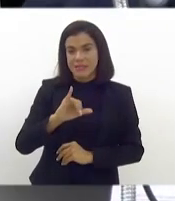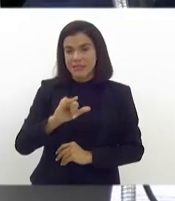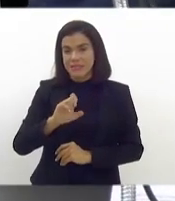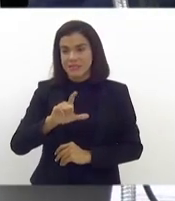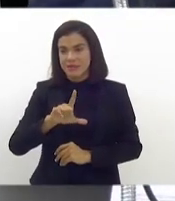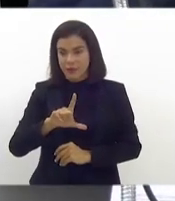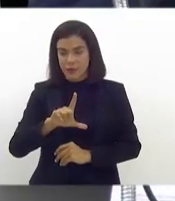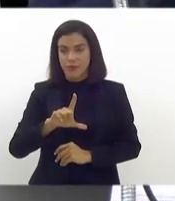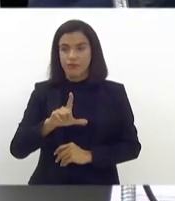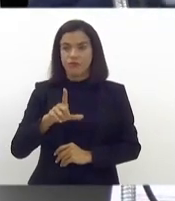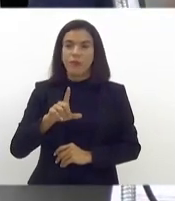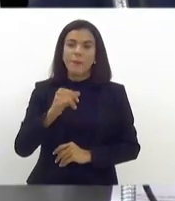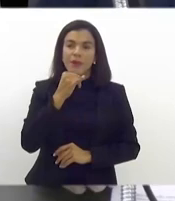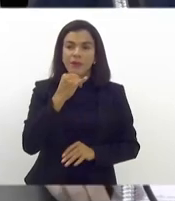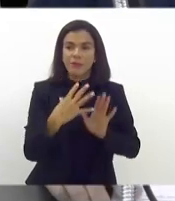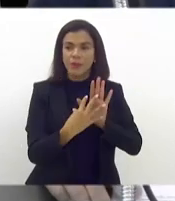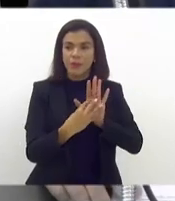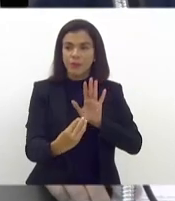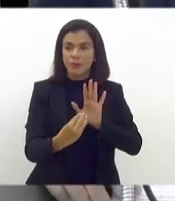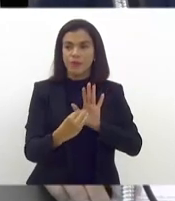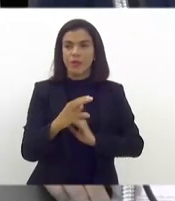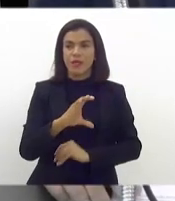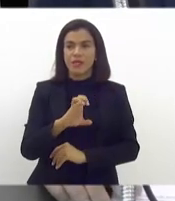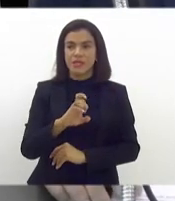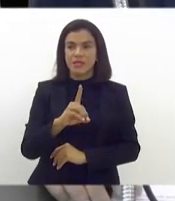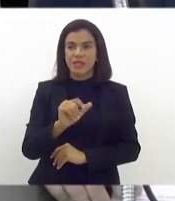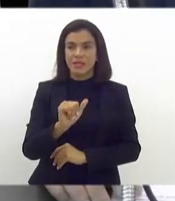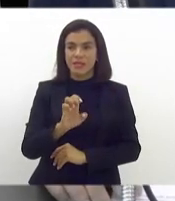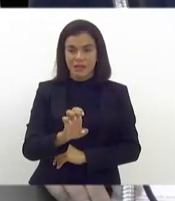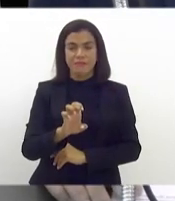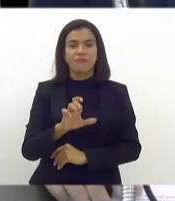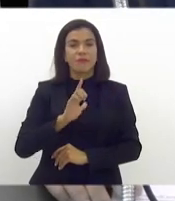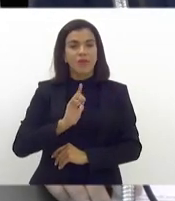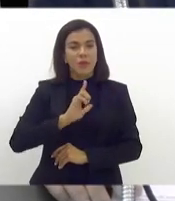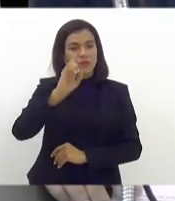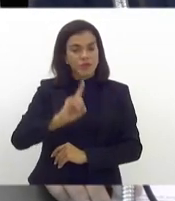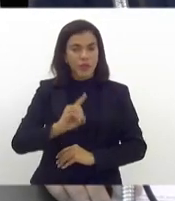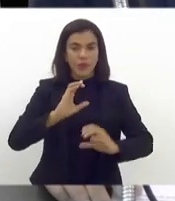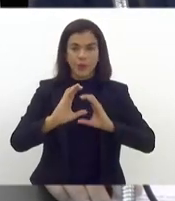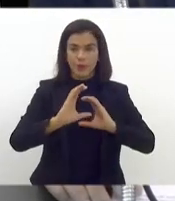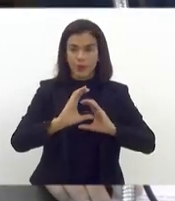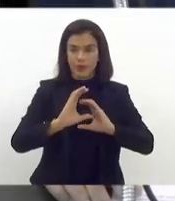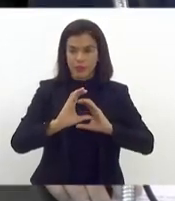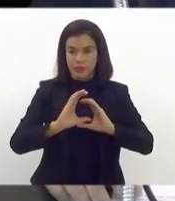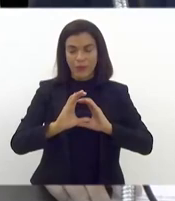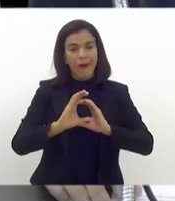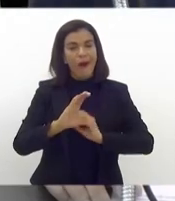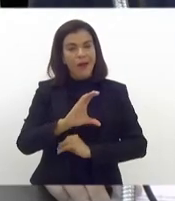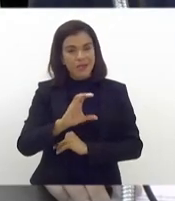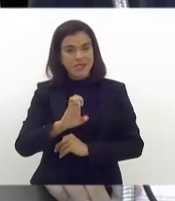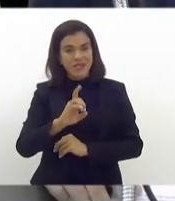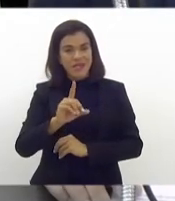considerarmos, a título de exemplo, a SEDAI, que tem uma diretoria de comunicação, a SEDAI